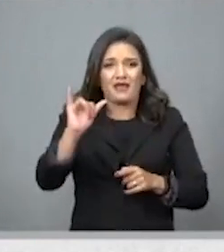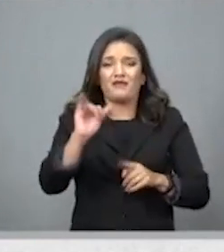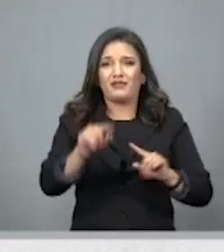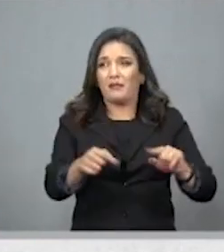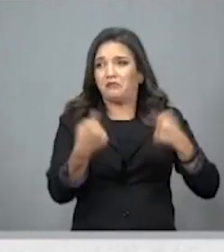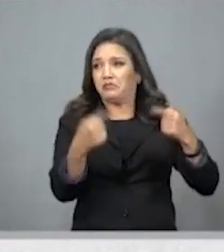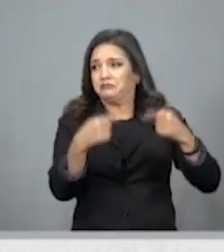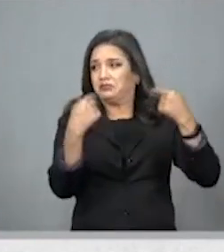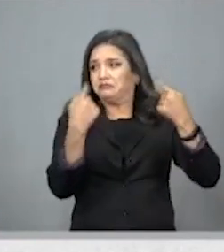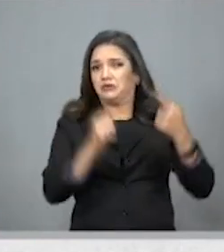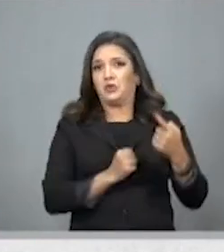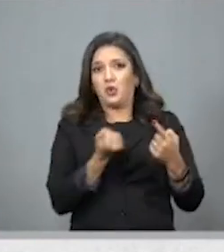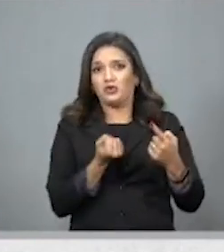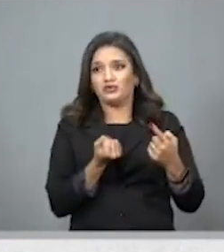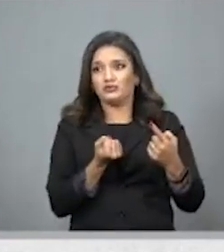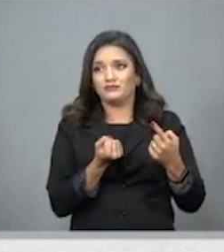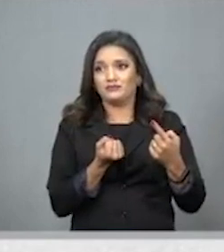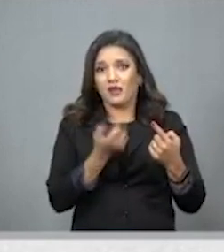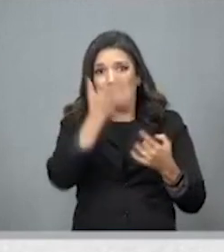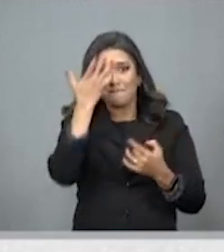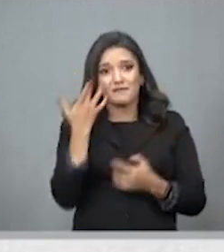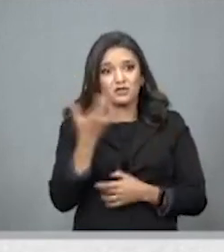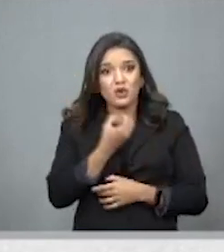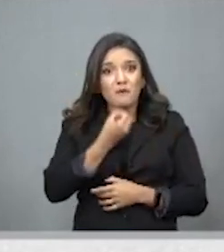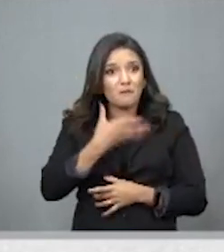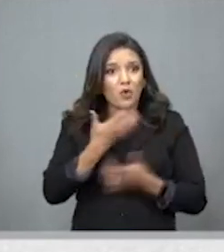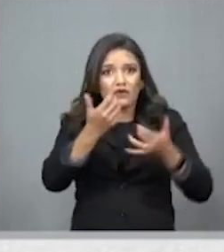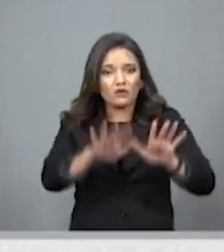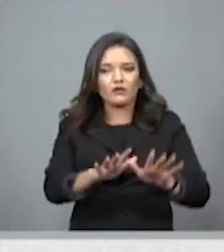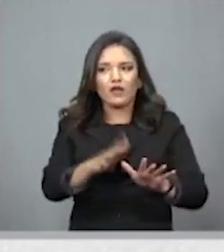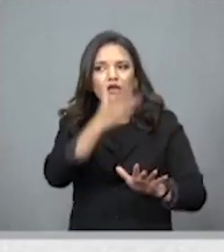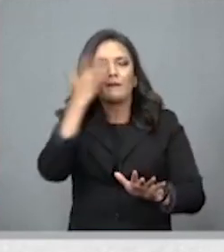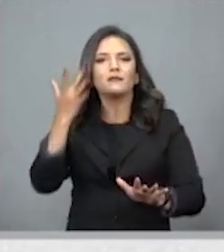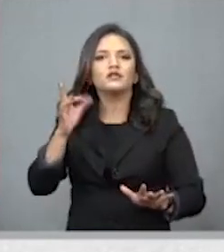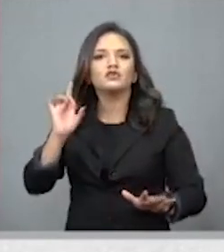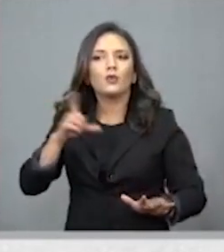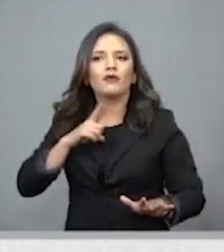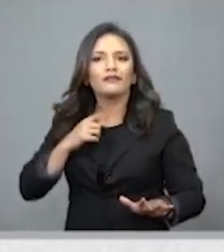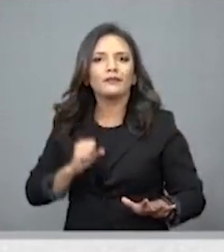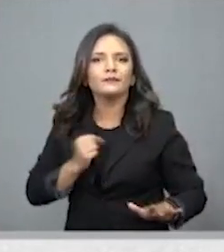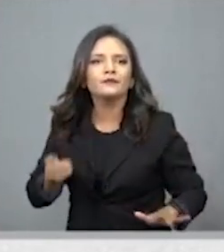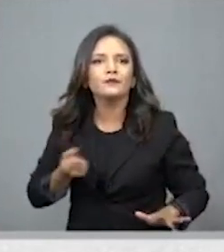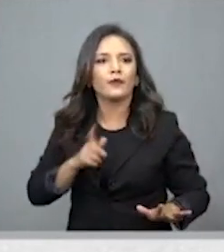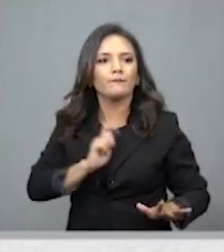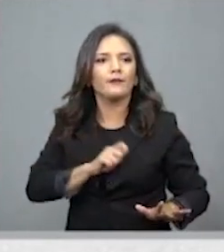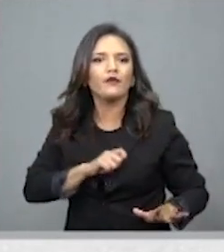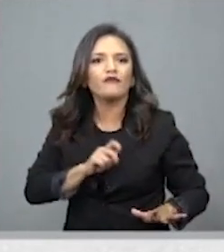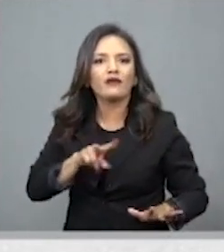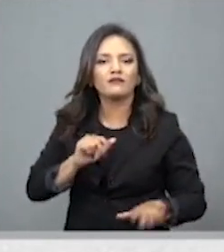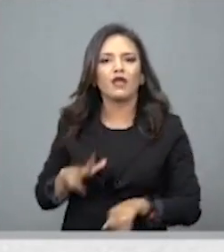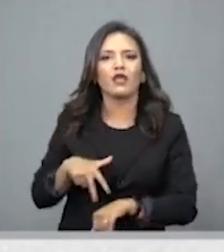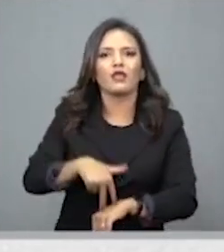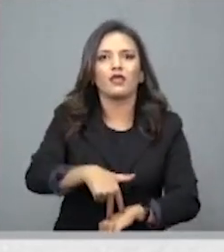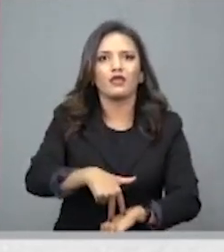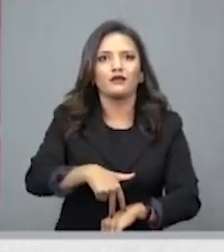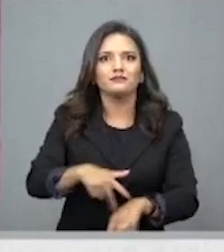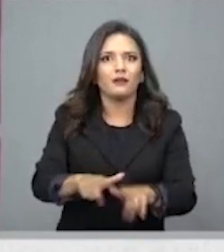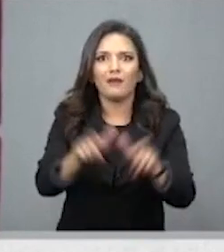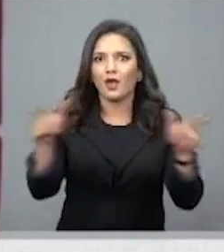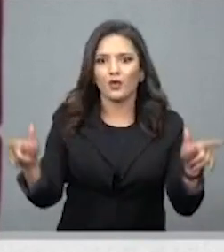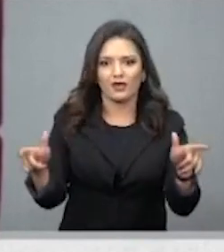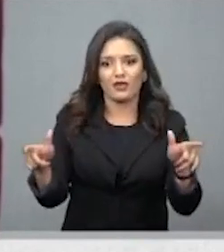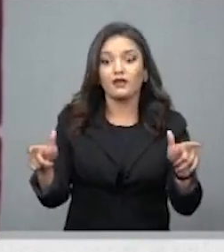dominados apenas pelo é apenas pelos que difundem o ódio que eu disse pego uma intolerância pelos que pregam